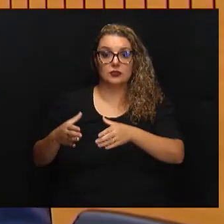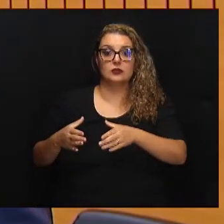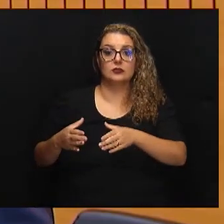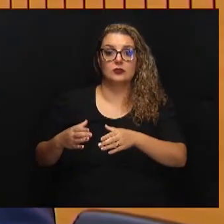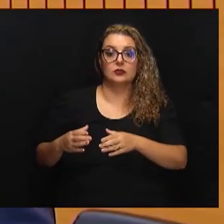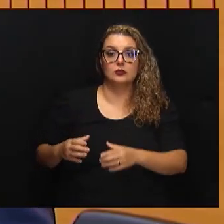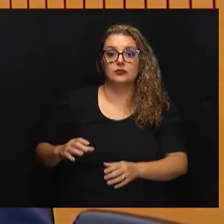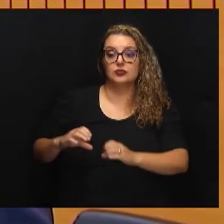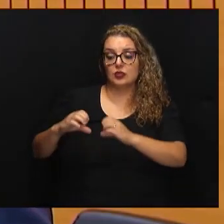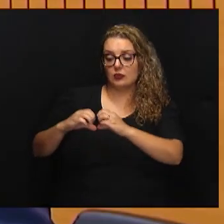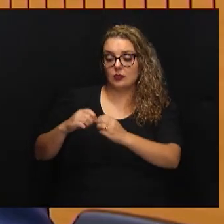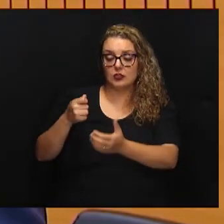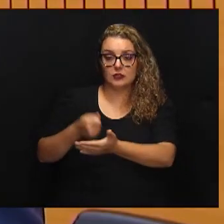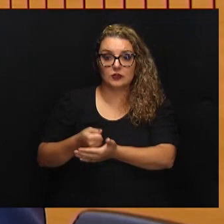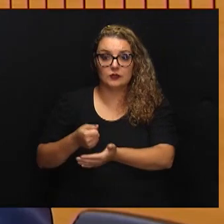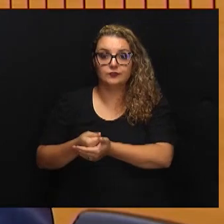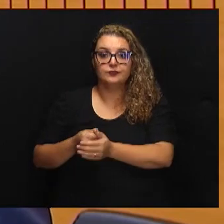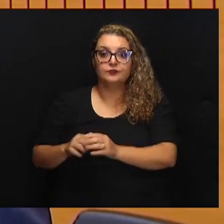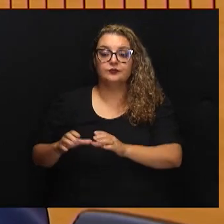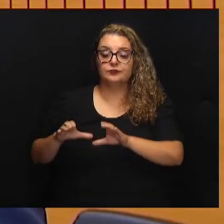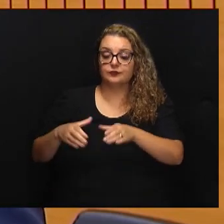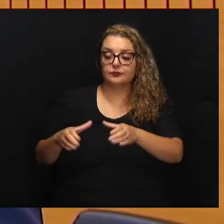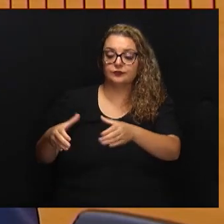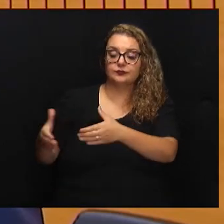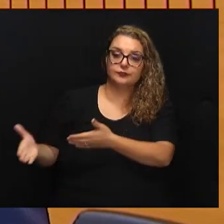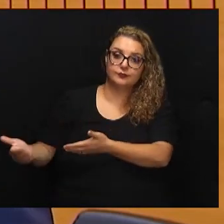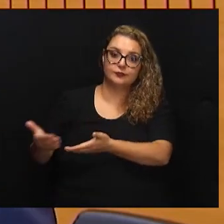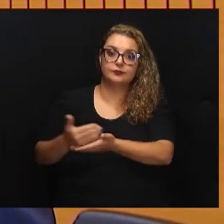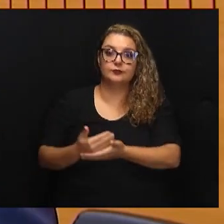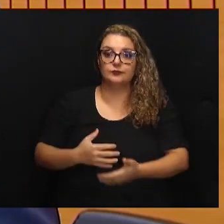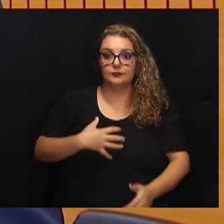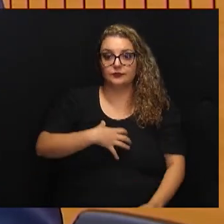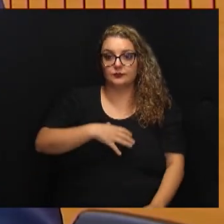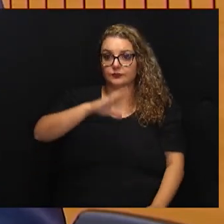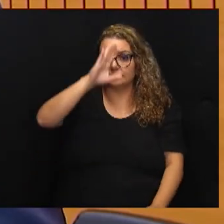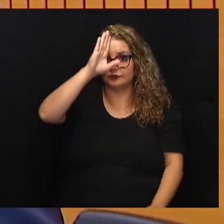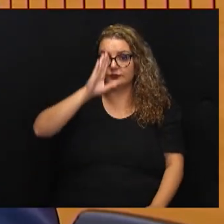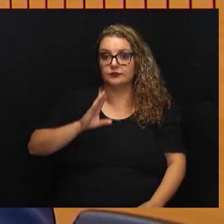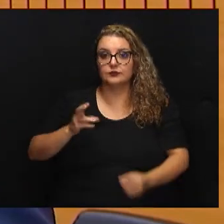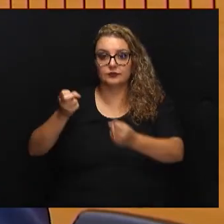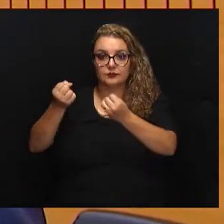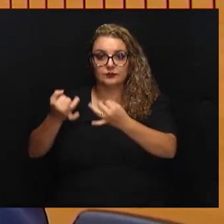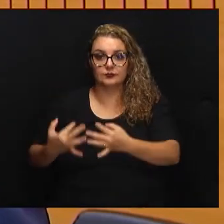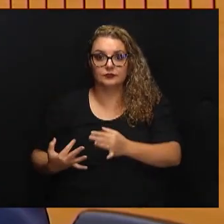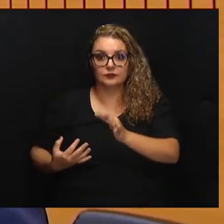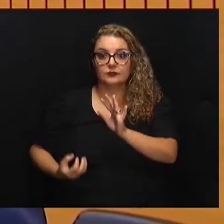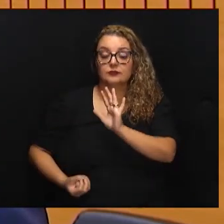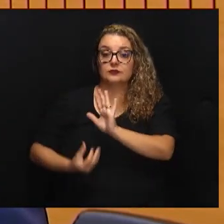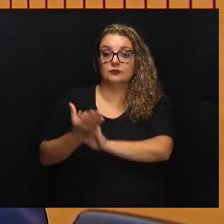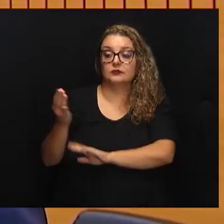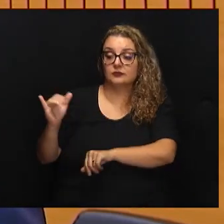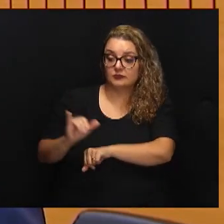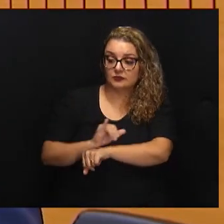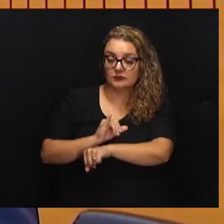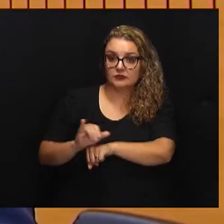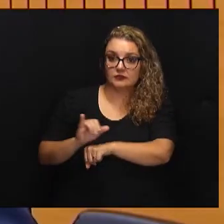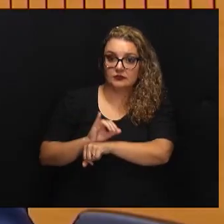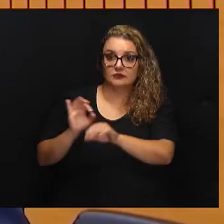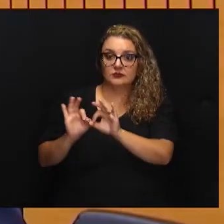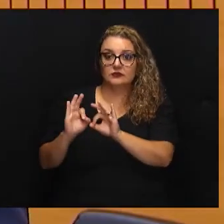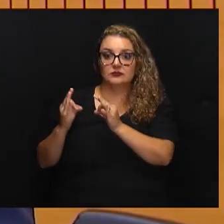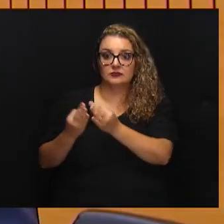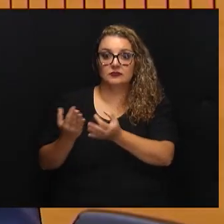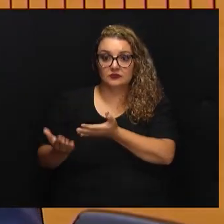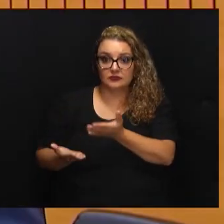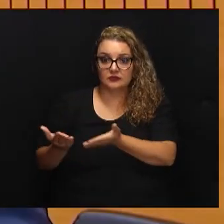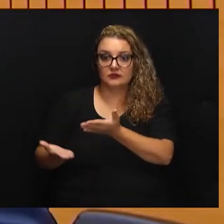exigente, que são grupos que acolhem essas pessoas de forma gratuita, orientam, criam-se ali estratégias para que a família possa lidar